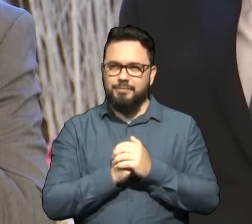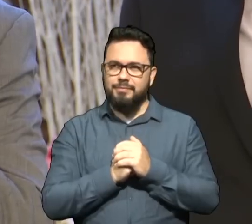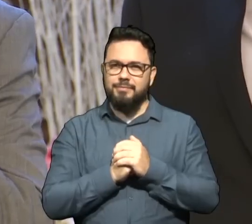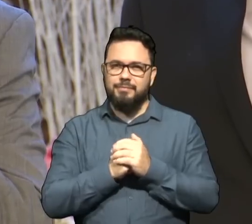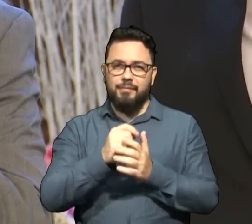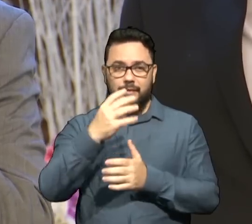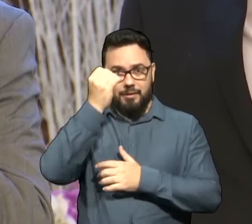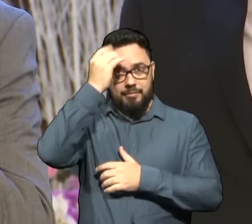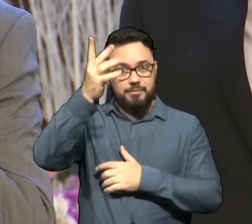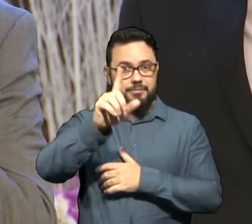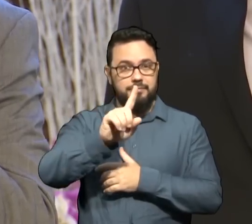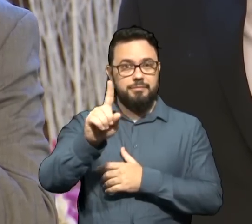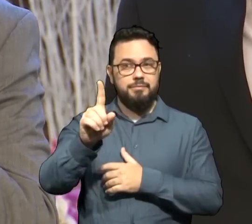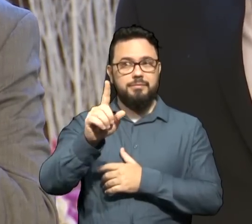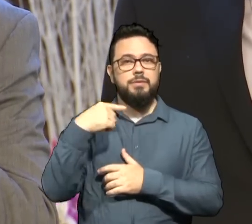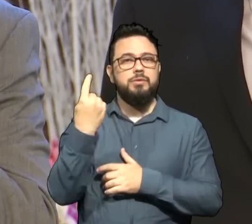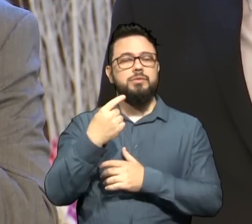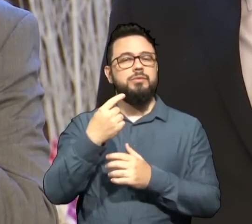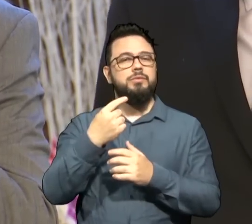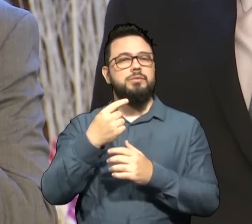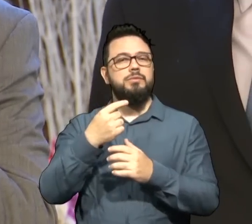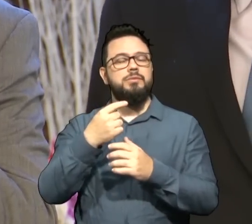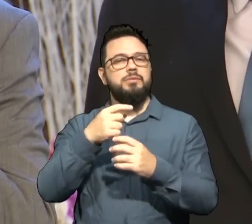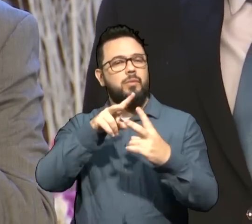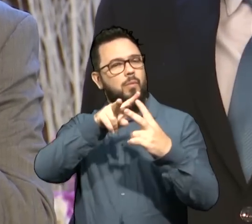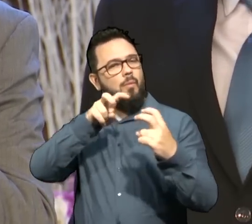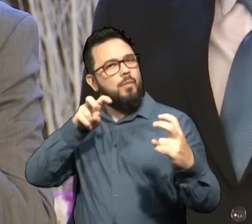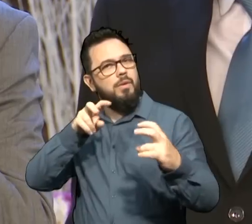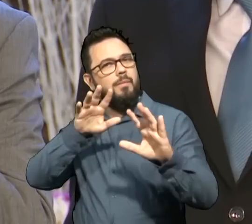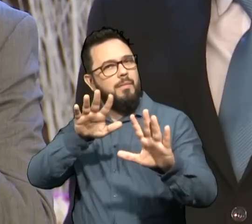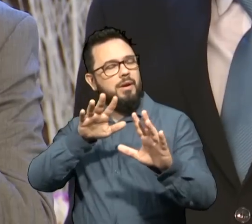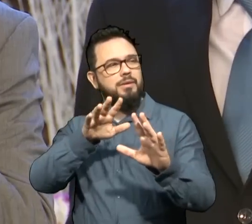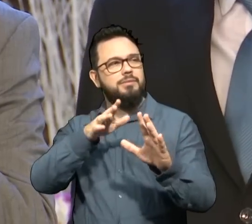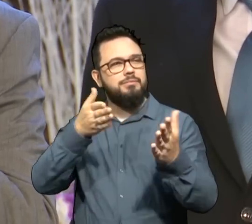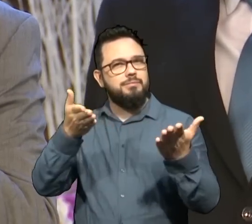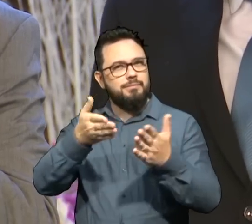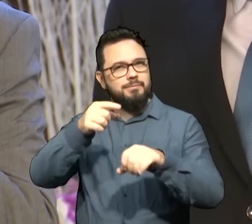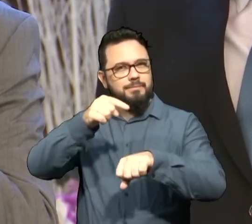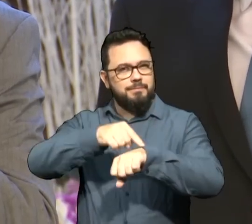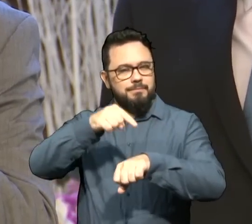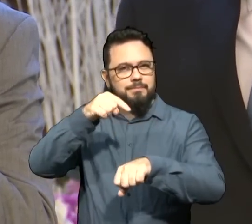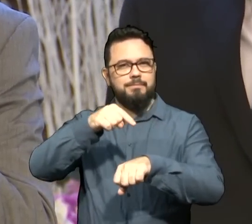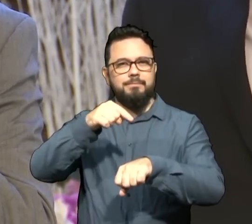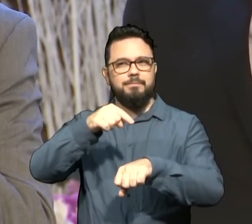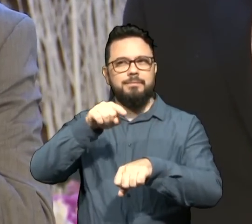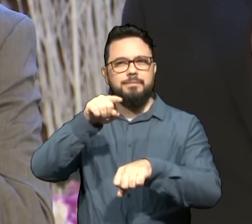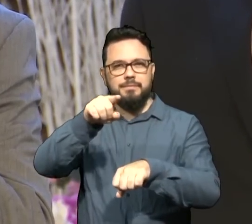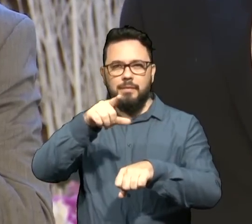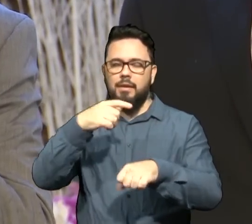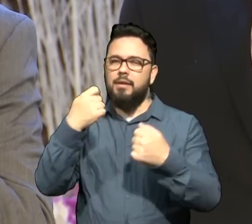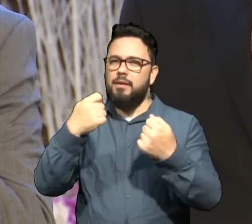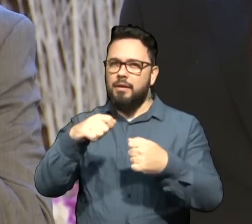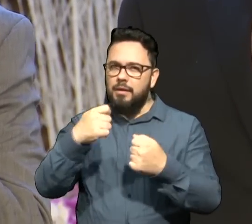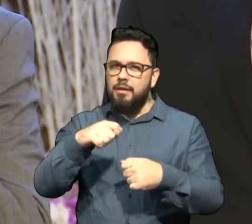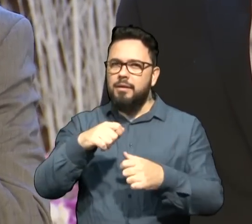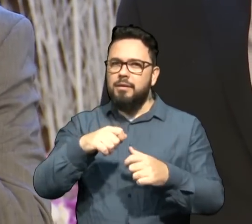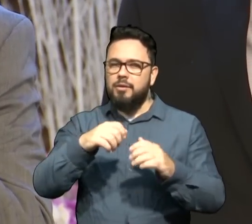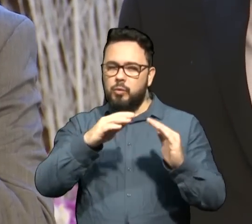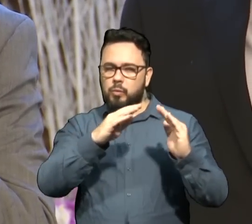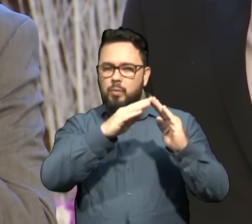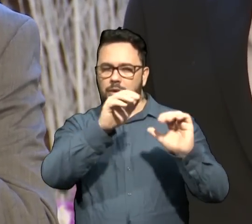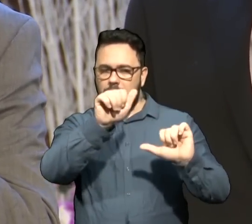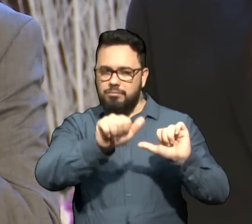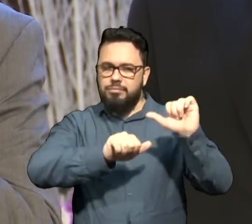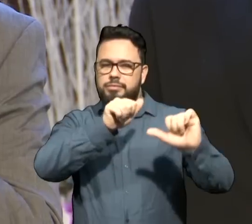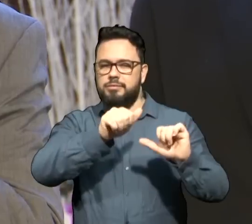esqueça estamos online mas nesse exato momento você tem que transformar o lugar onde você está num